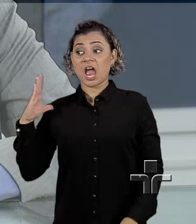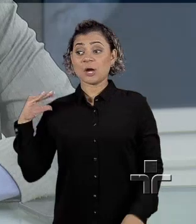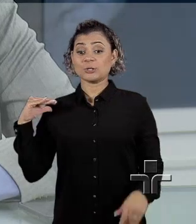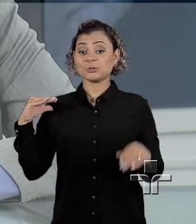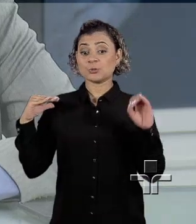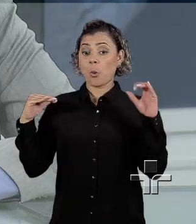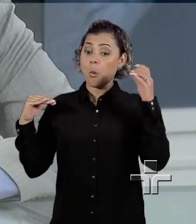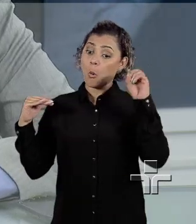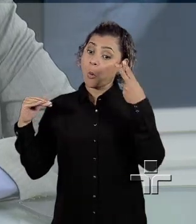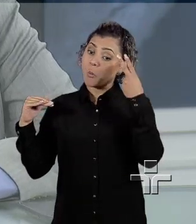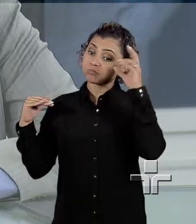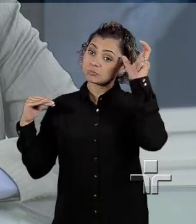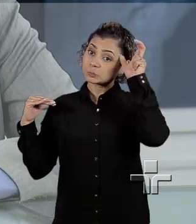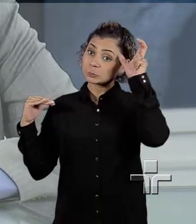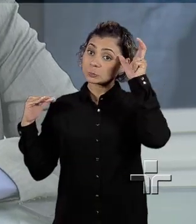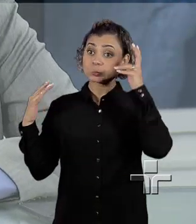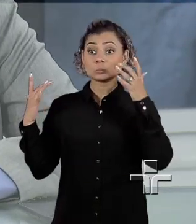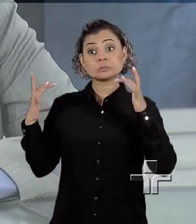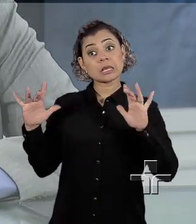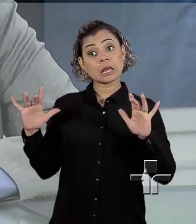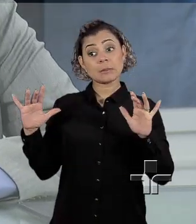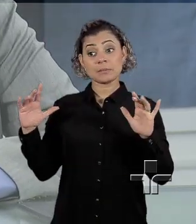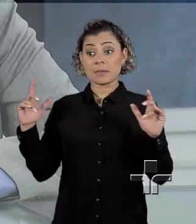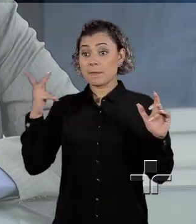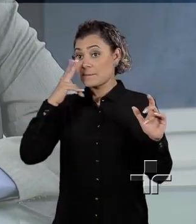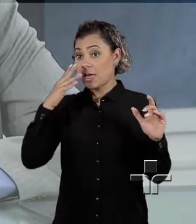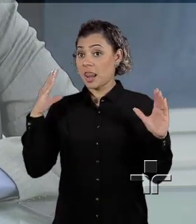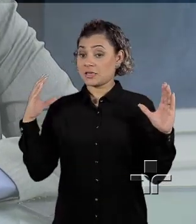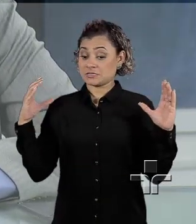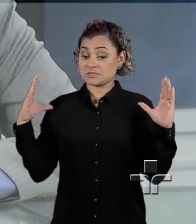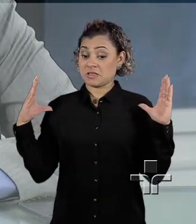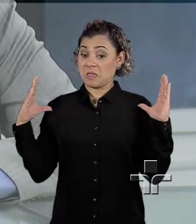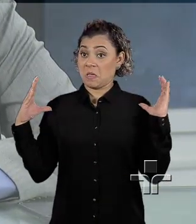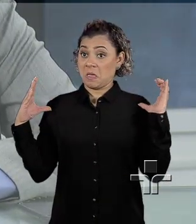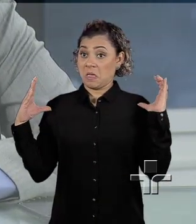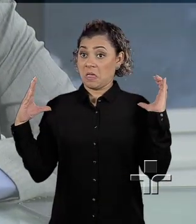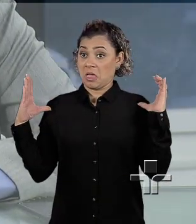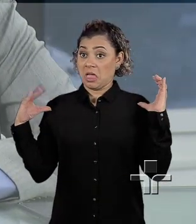conversei com um prócer muito amigo do general